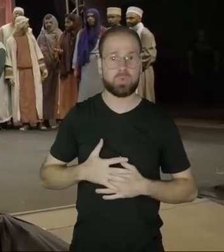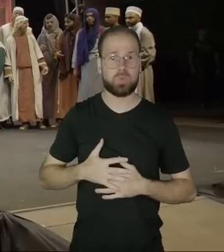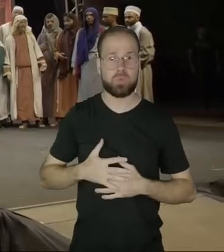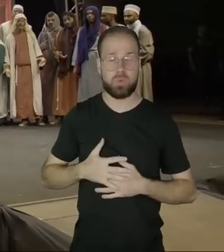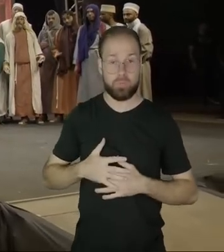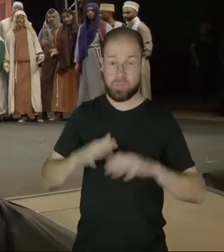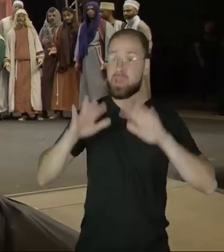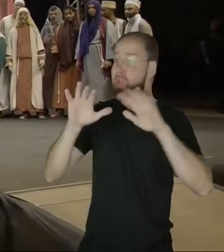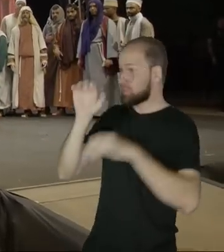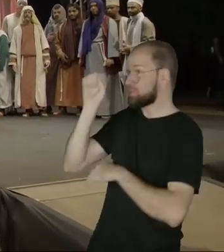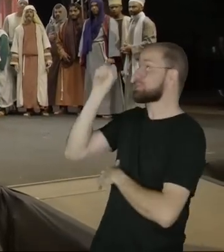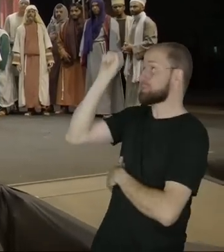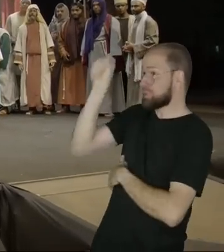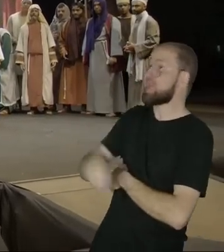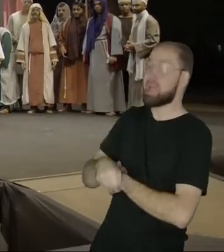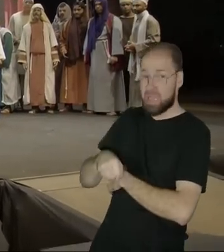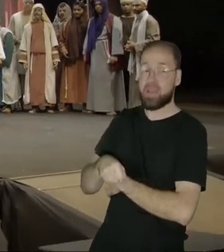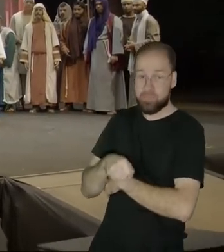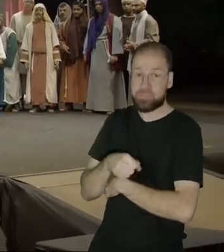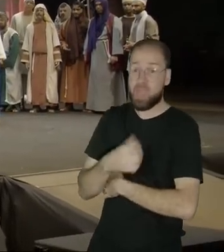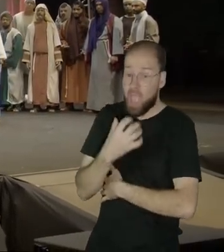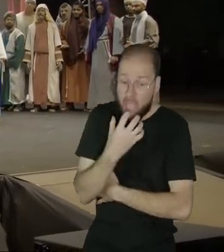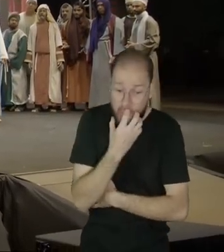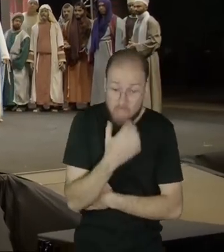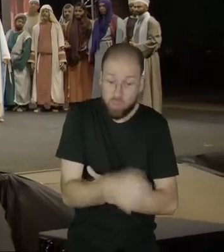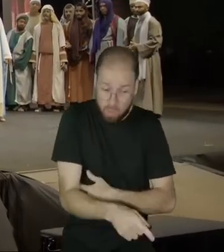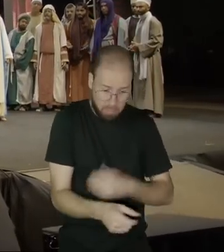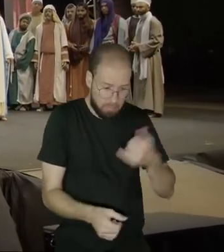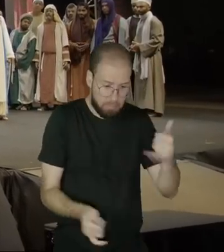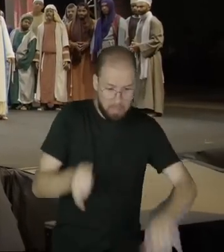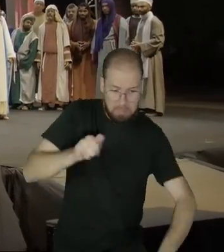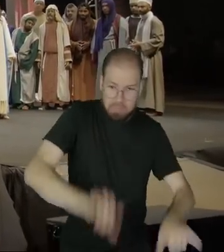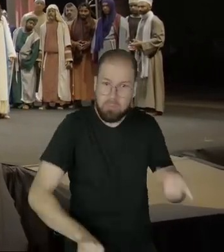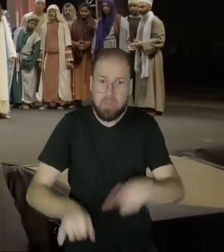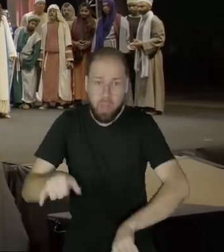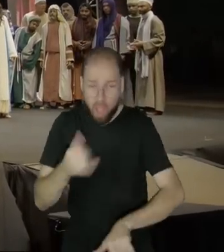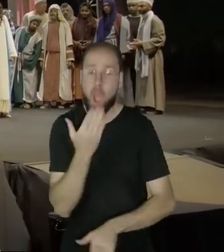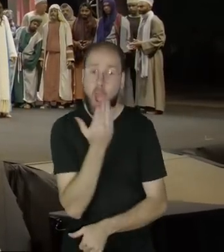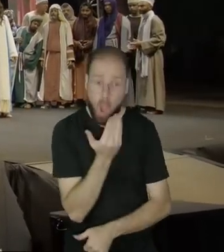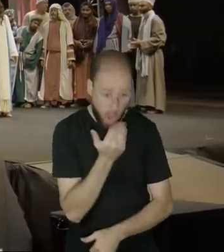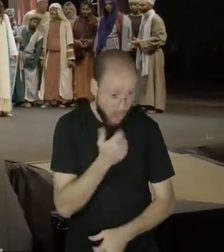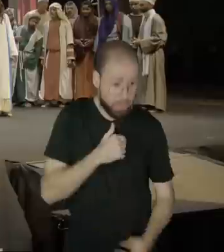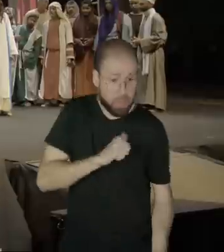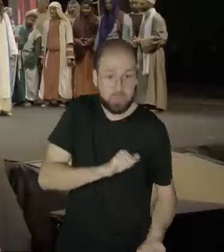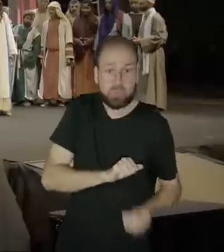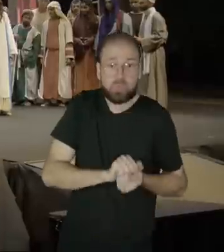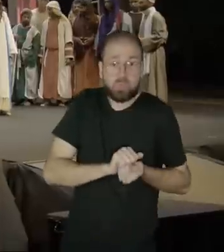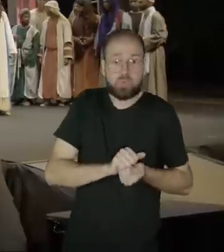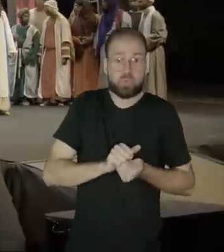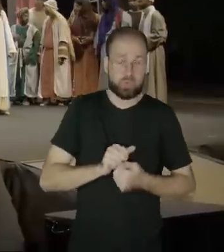os cachorrinhos comem das migalhas que caem das mesas de seus donos.